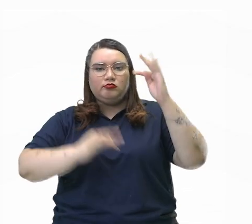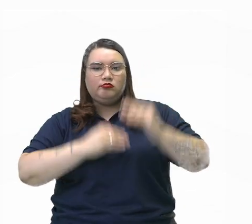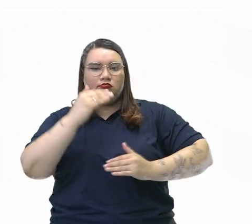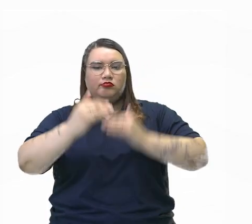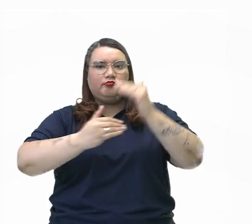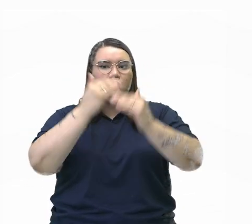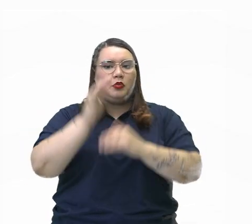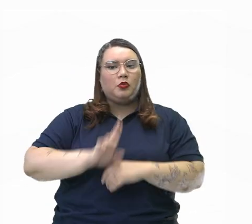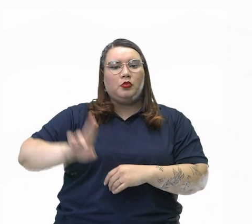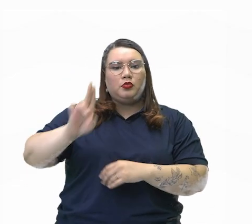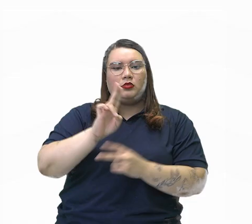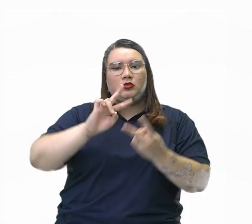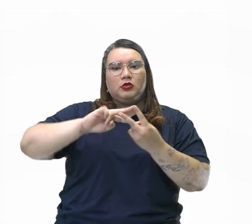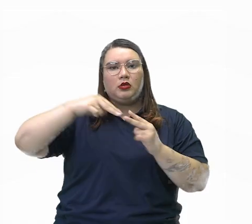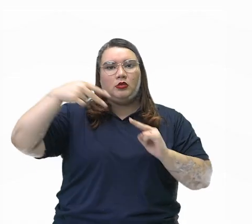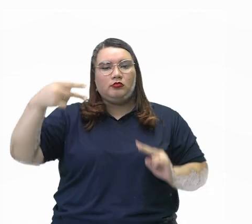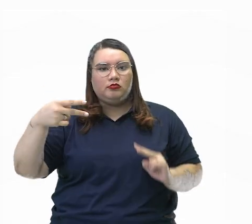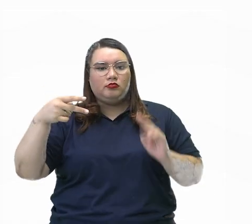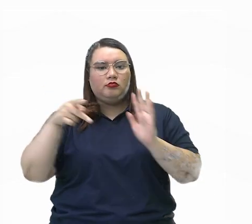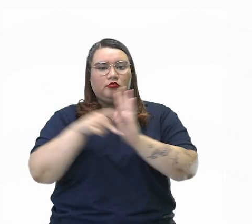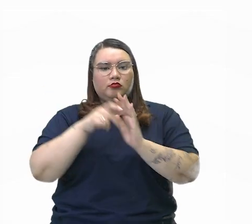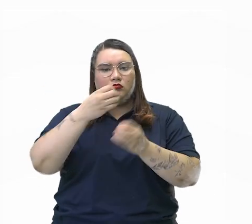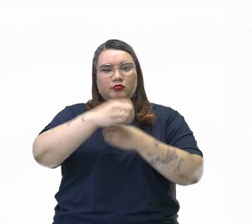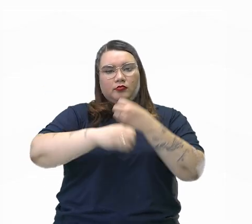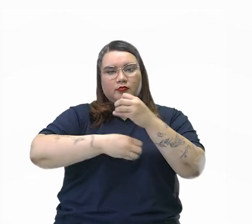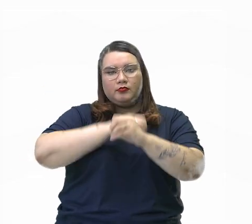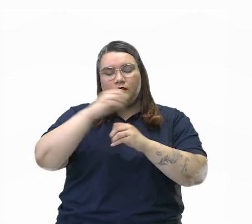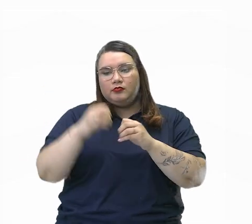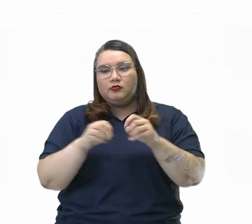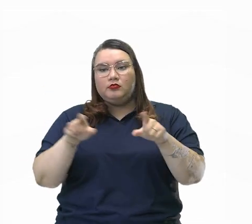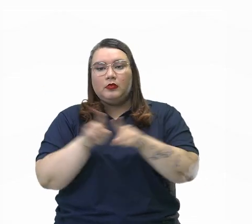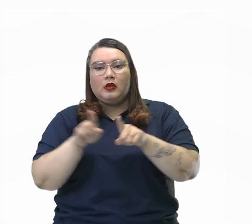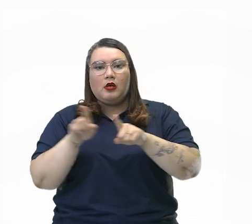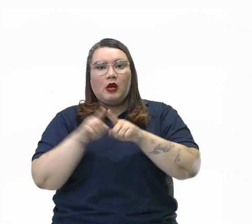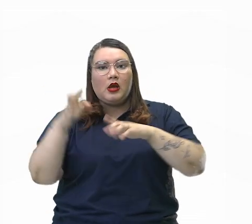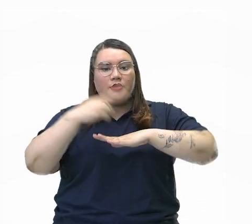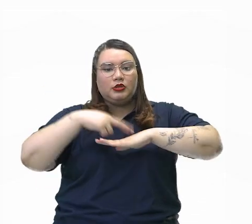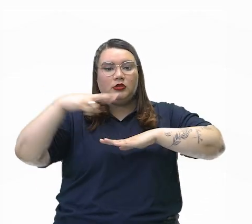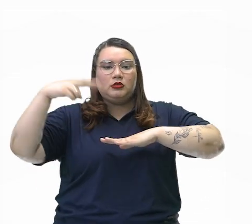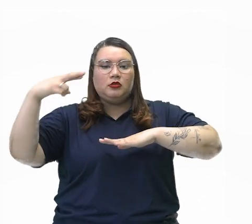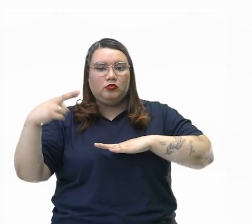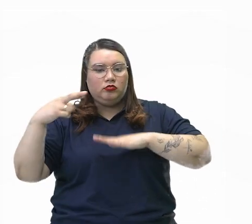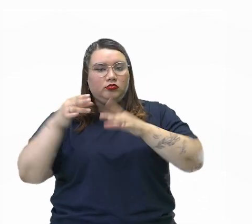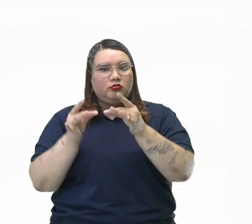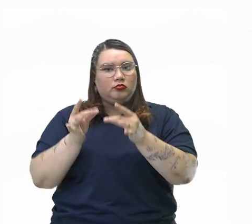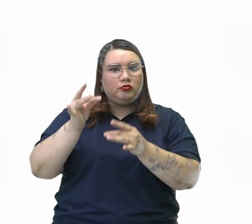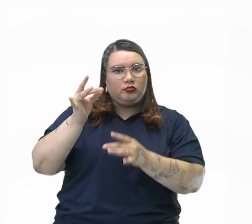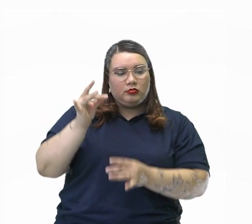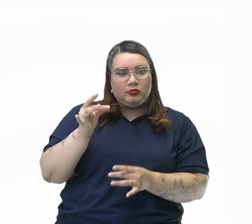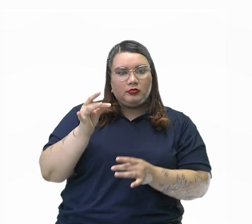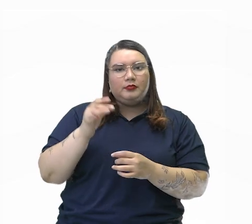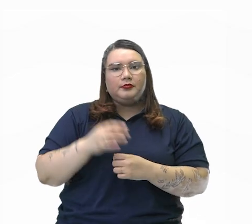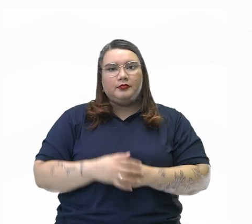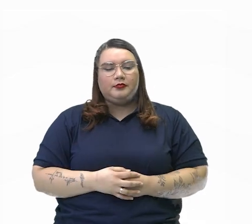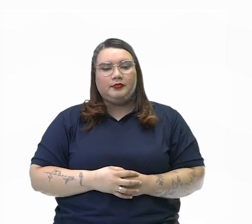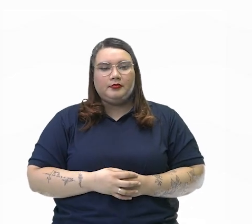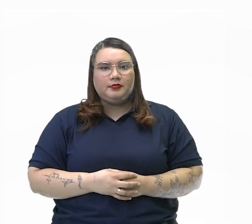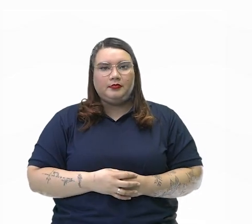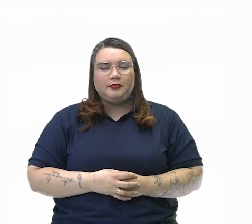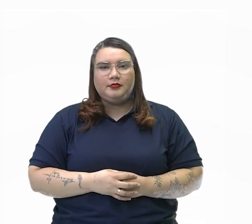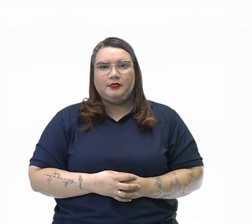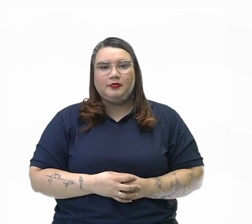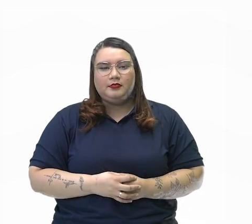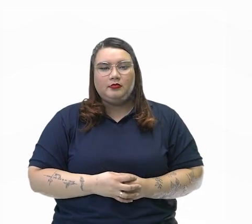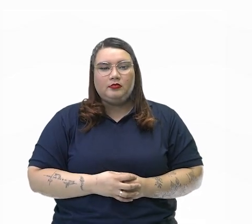neurotecnologias, avanços e aplicações da genética molecular, decaimento radioativo e armas